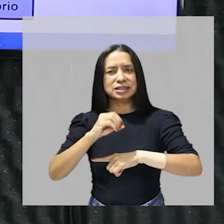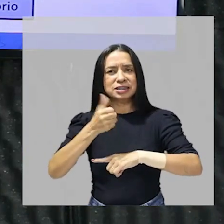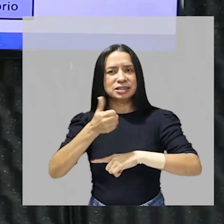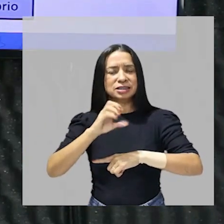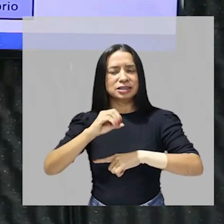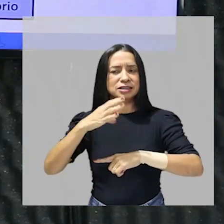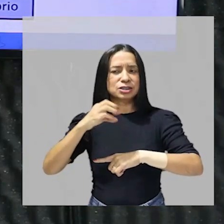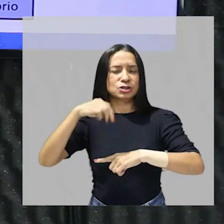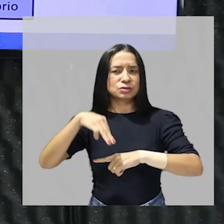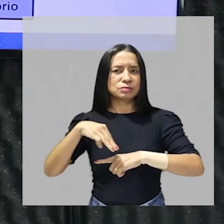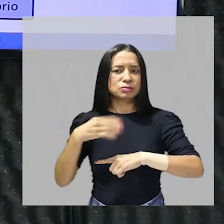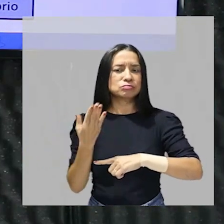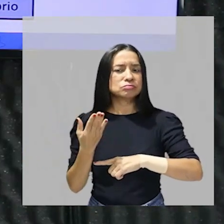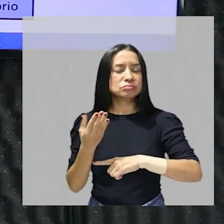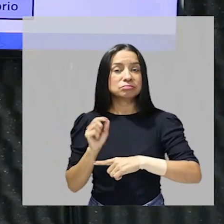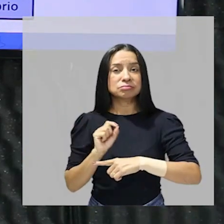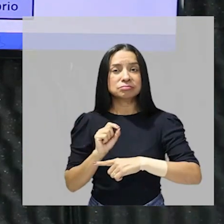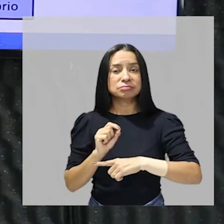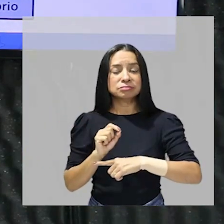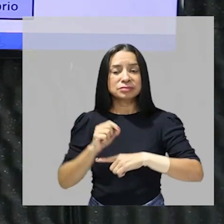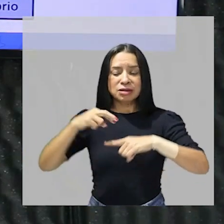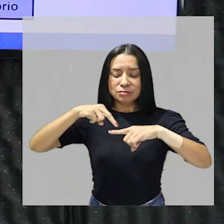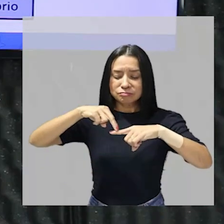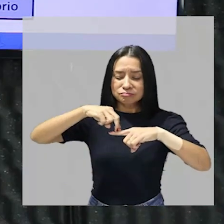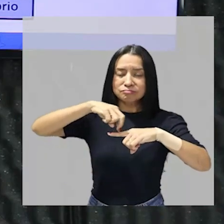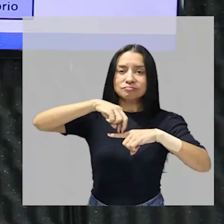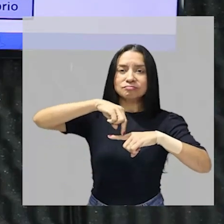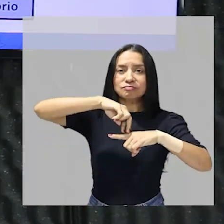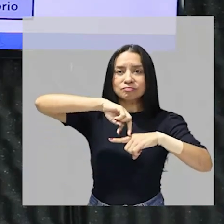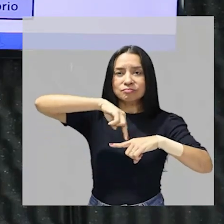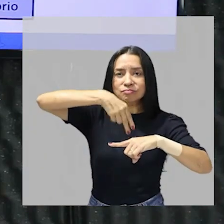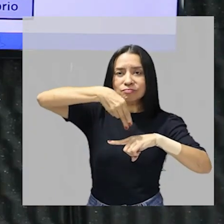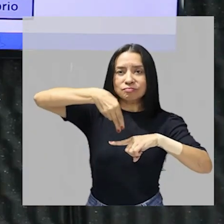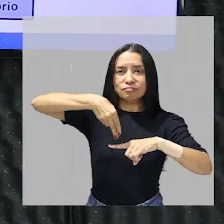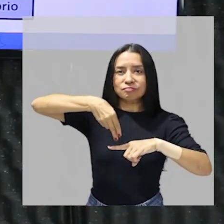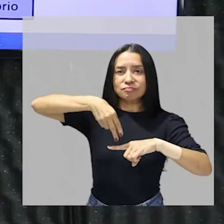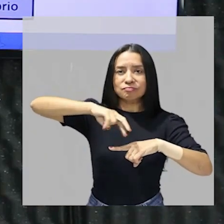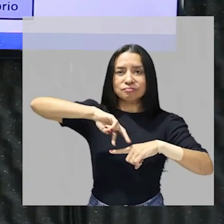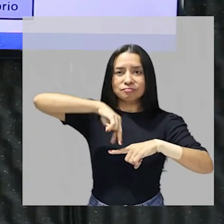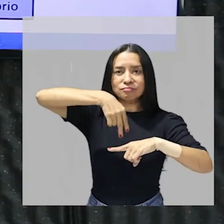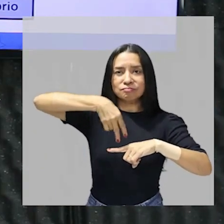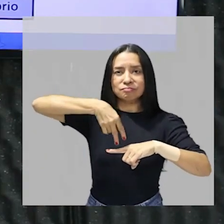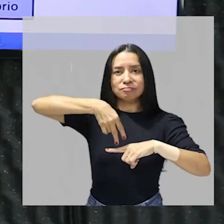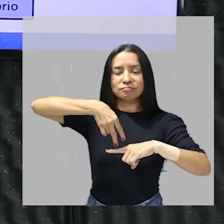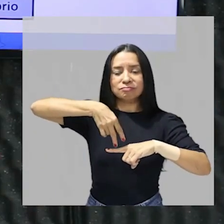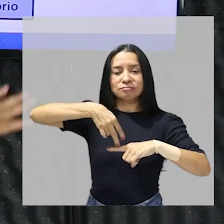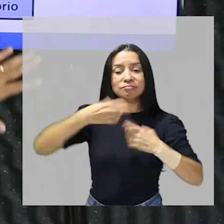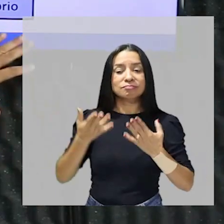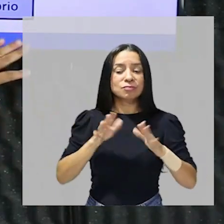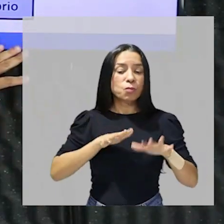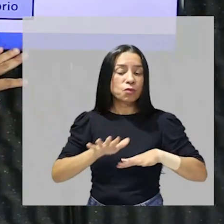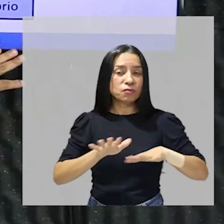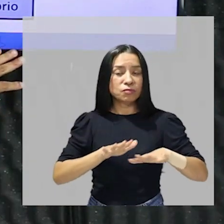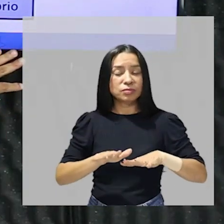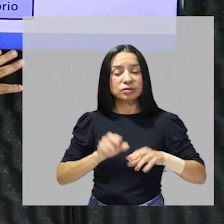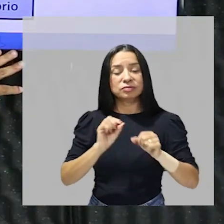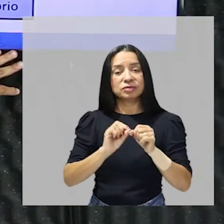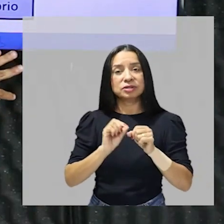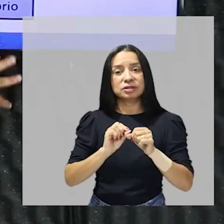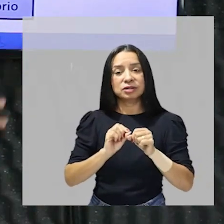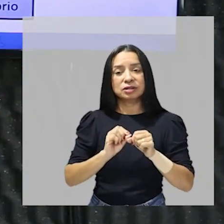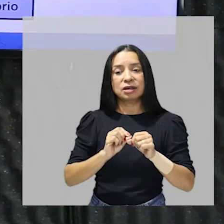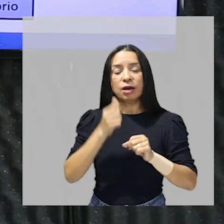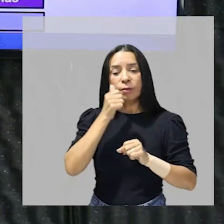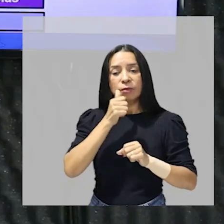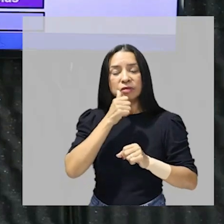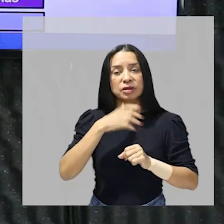forma. 10 ou 30, por aí, mas é bem estreita. Você fazer esses movimentos ali em cima dessa trave. Então a mulher tem mais equilíbrio que o